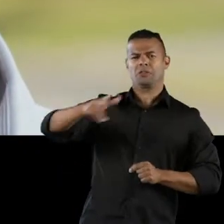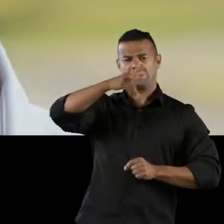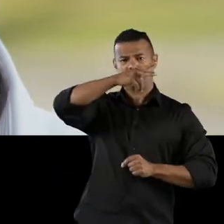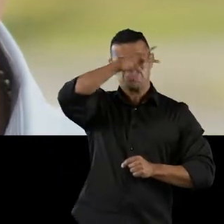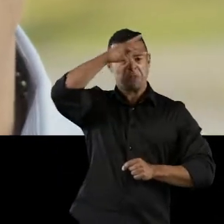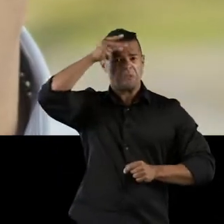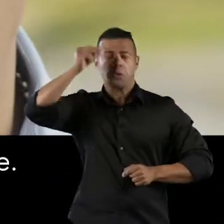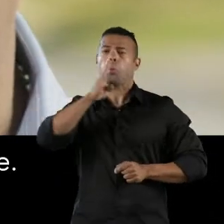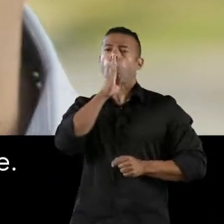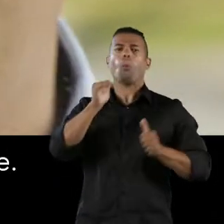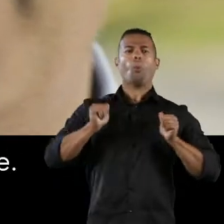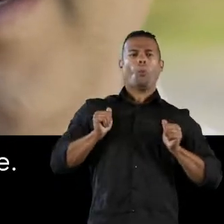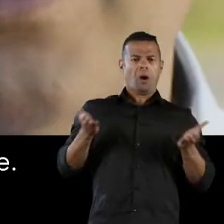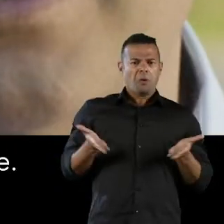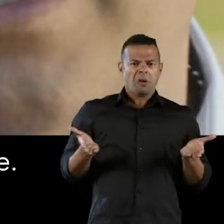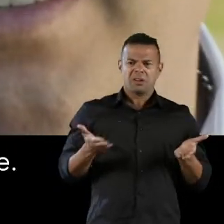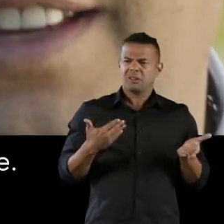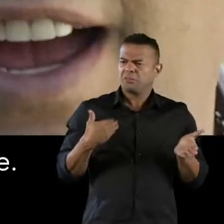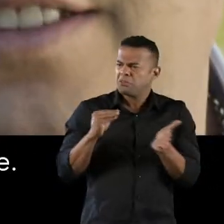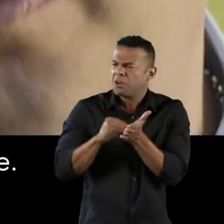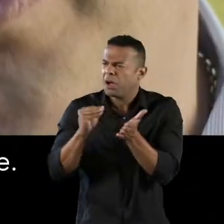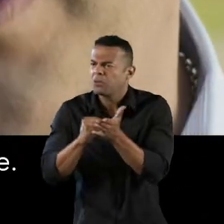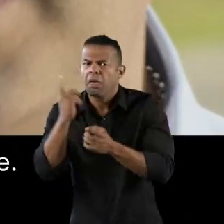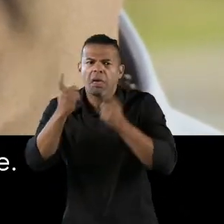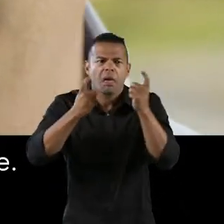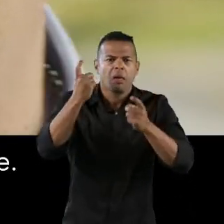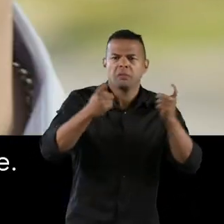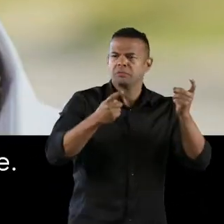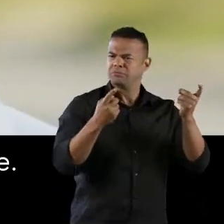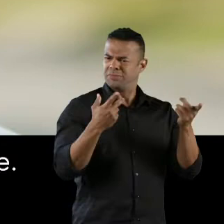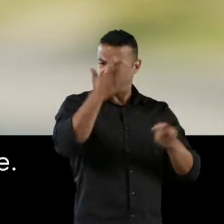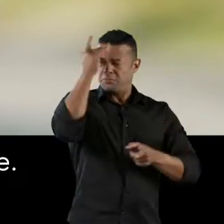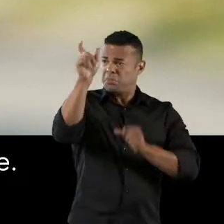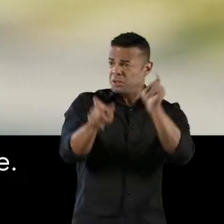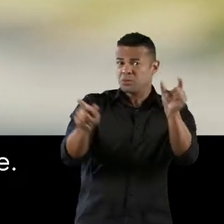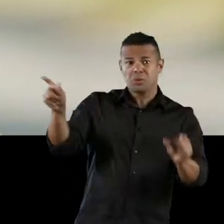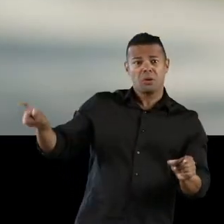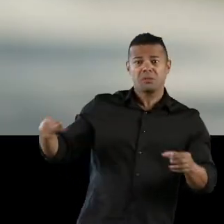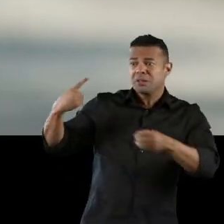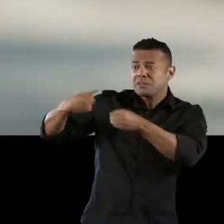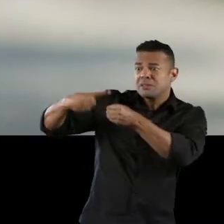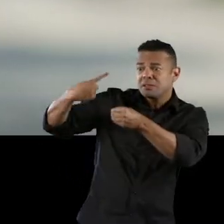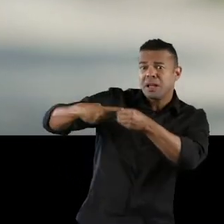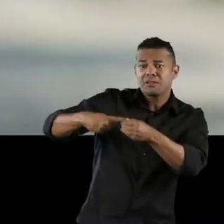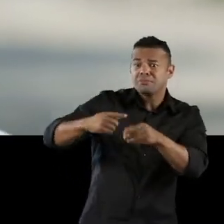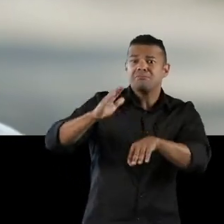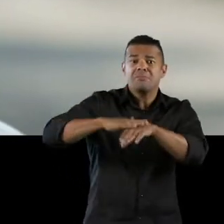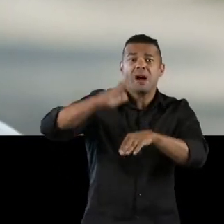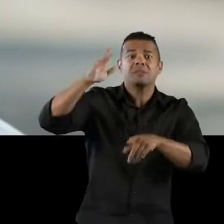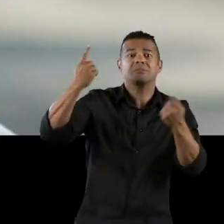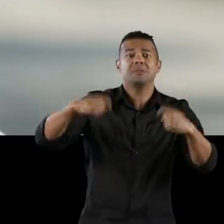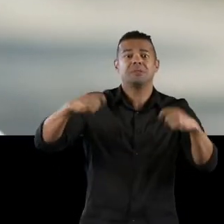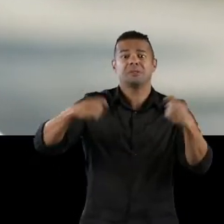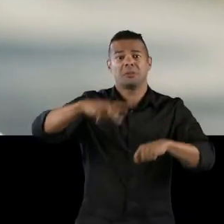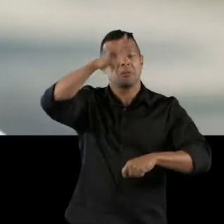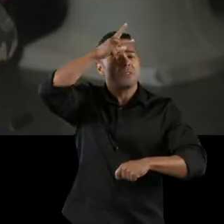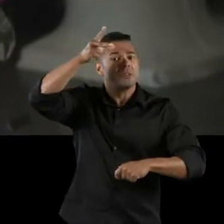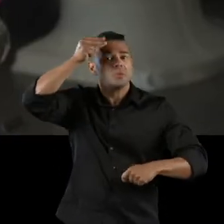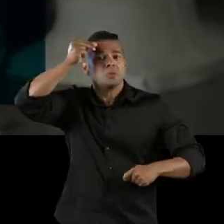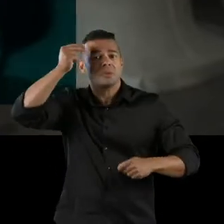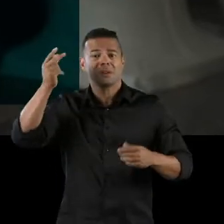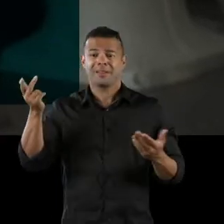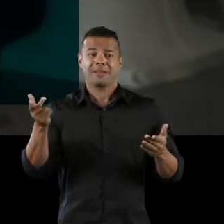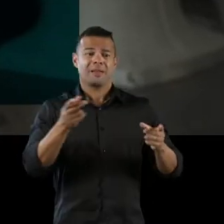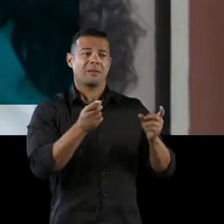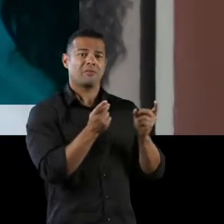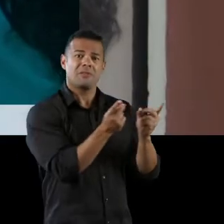um prefeito omisso, indiferente às necessidades e problemas reais das pessoas e da cidade, quando a cidade mais precisa da prefeitura. O